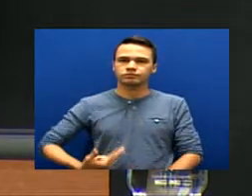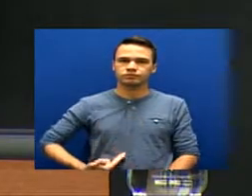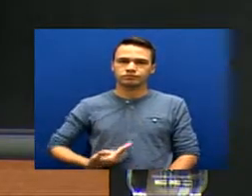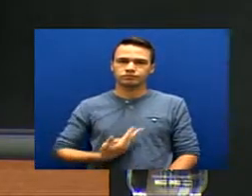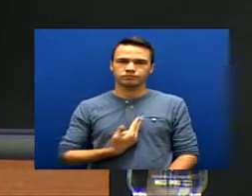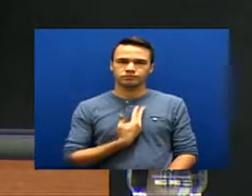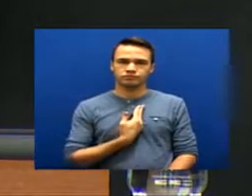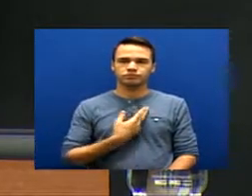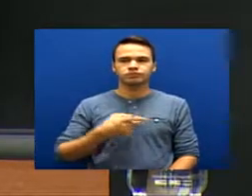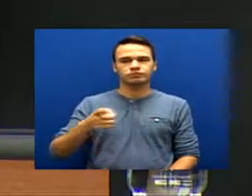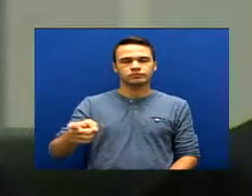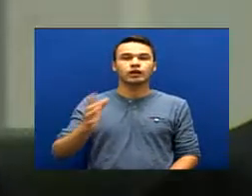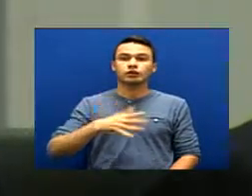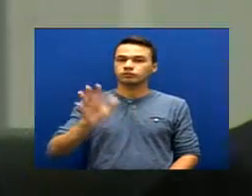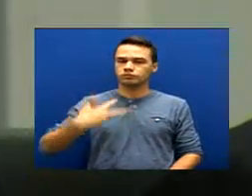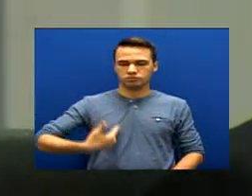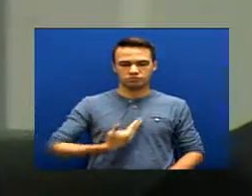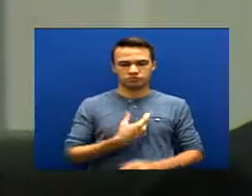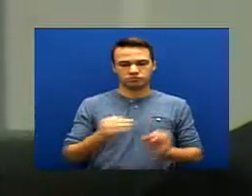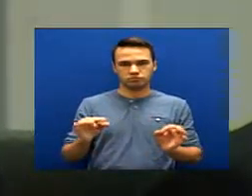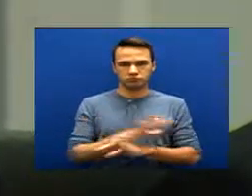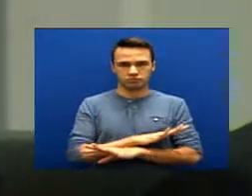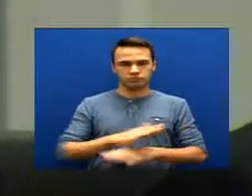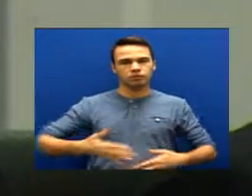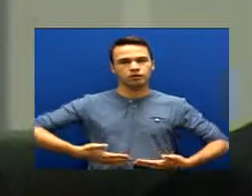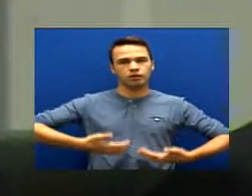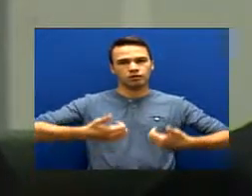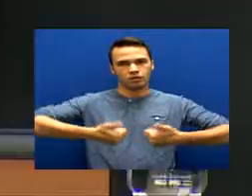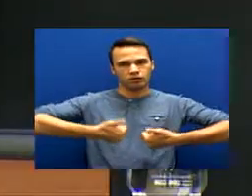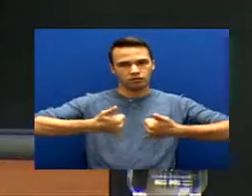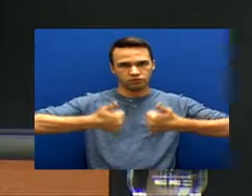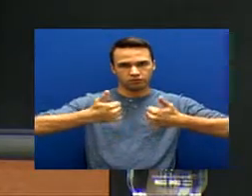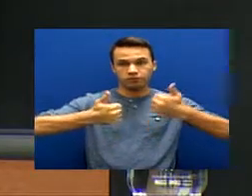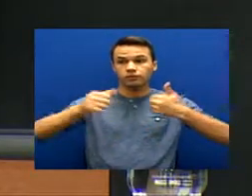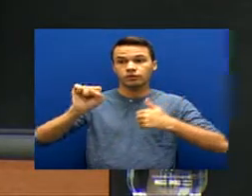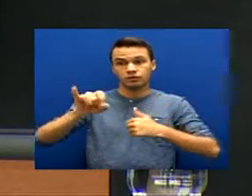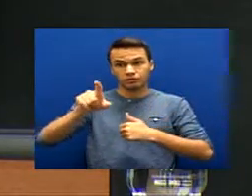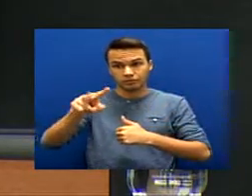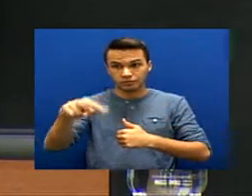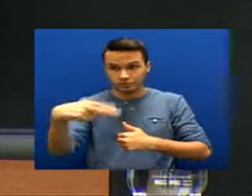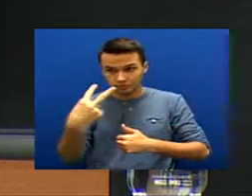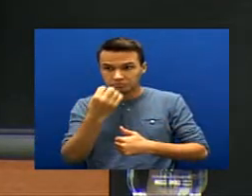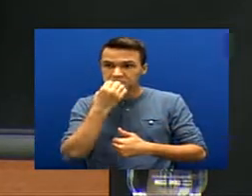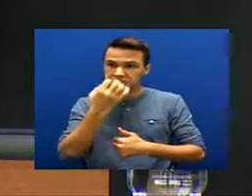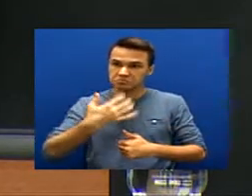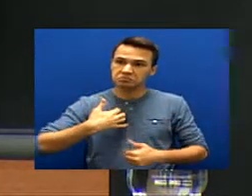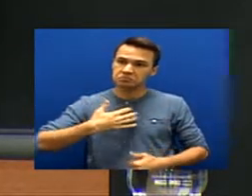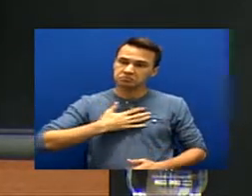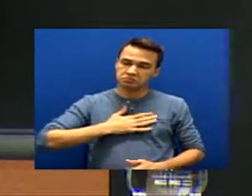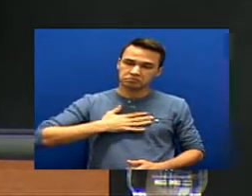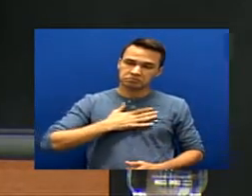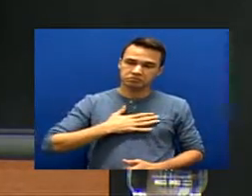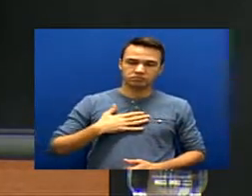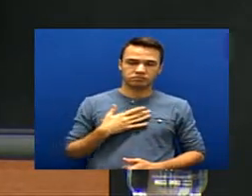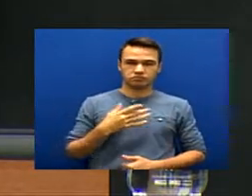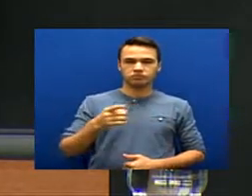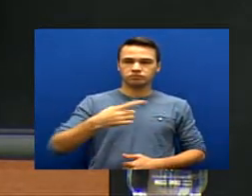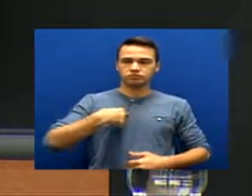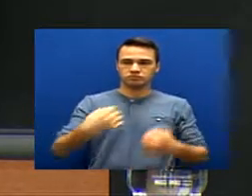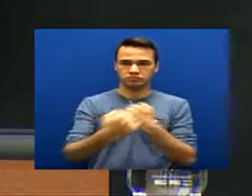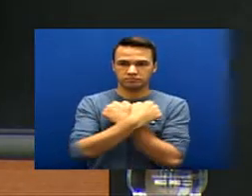o privilégio de tê-lo também como parceiro, companheiro nessa área. Meu querido pastor Daniel